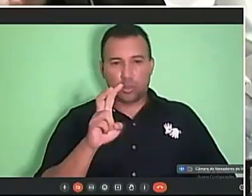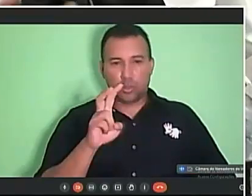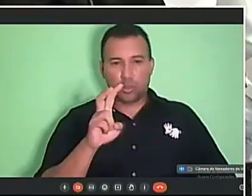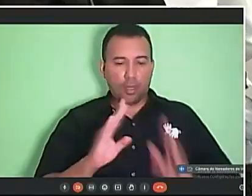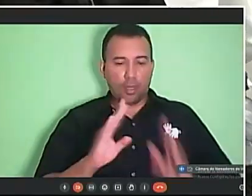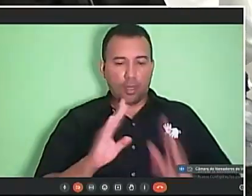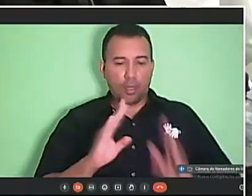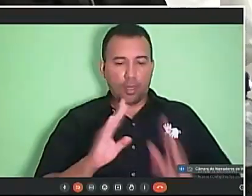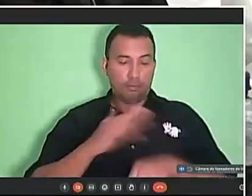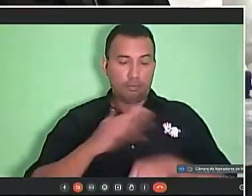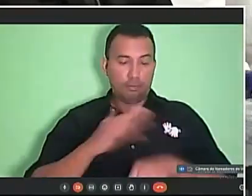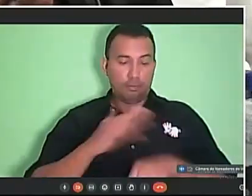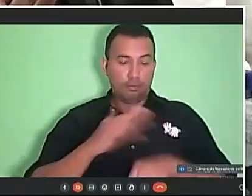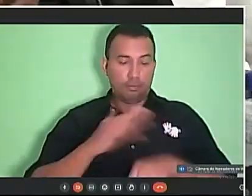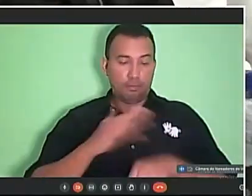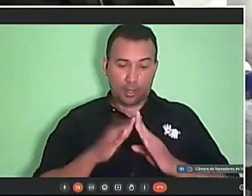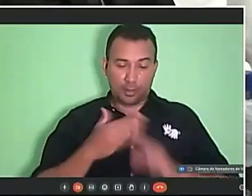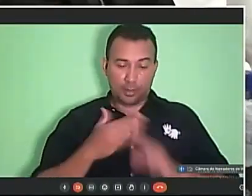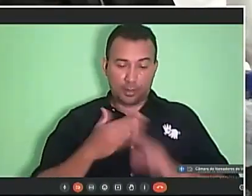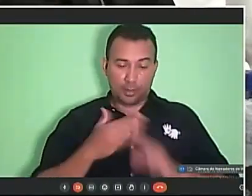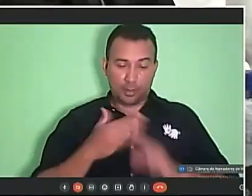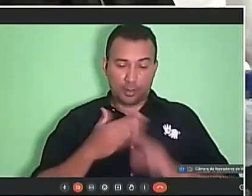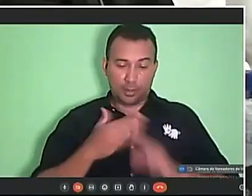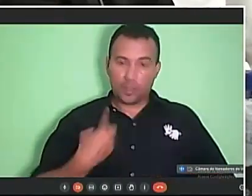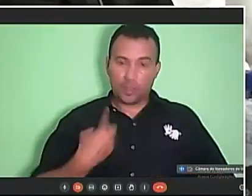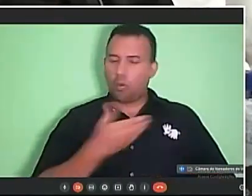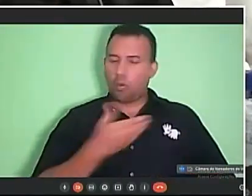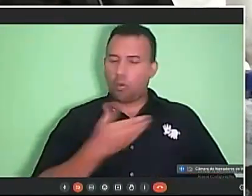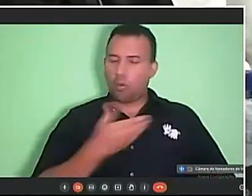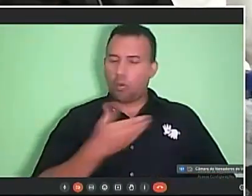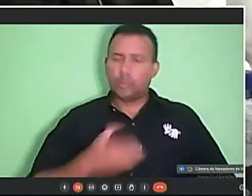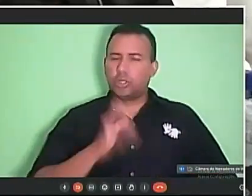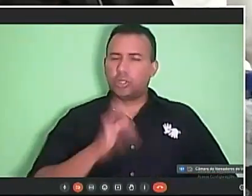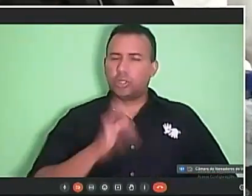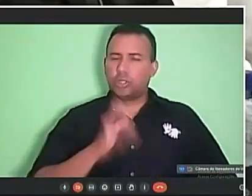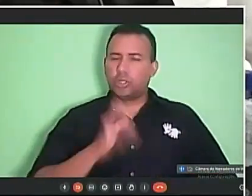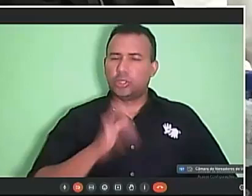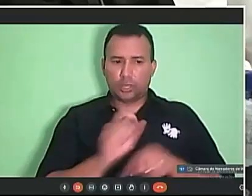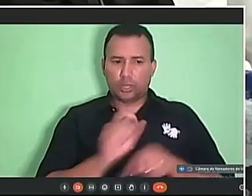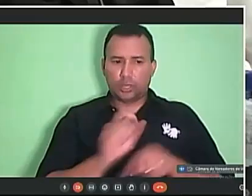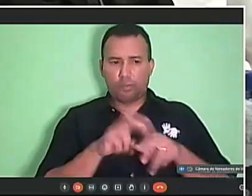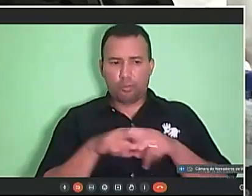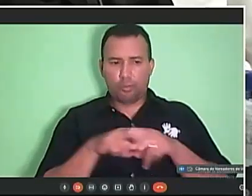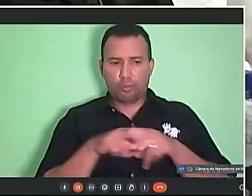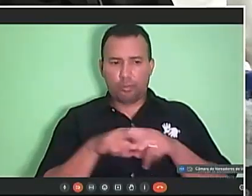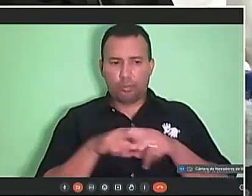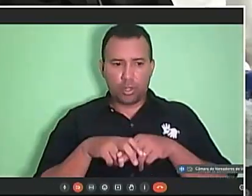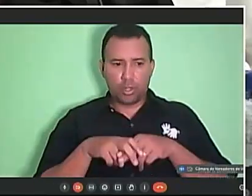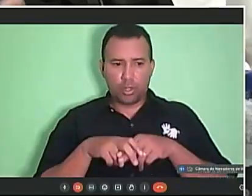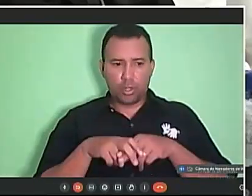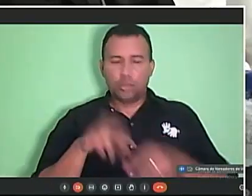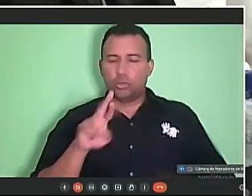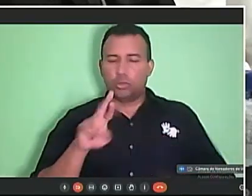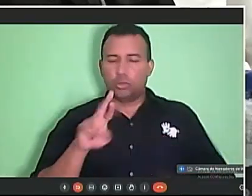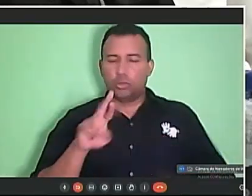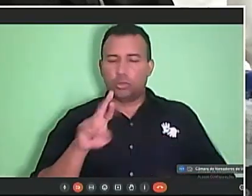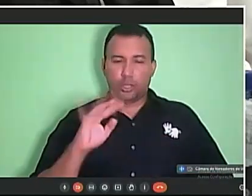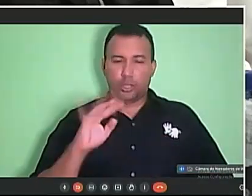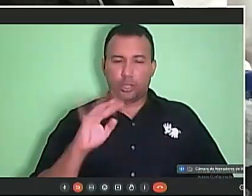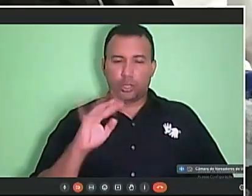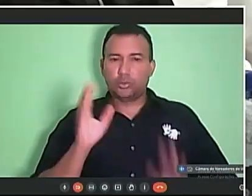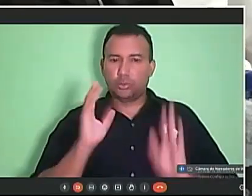para priorizar essa situação. O governo do estado também, através do deputado Ustra, o governador Ratinho Júnior também, já